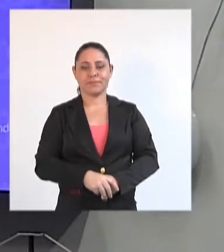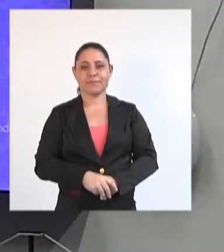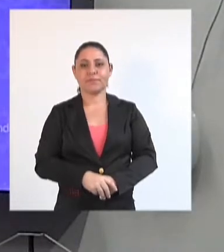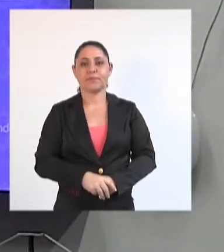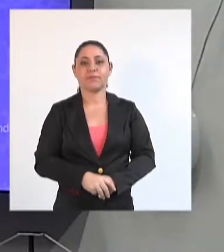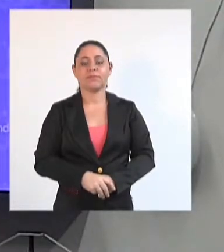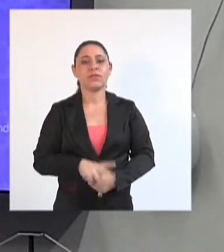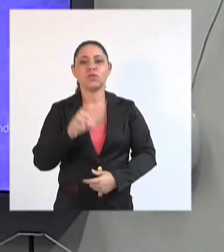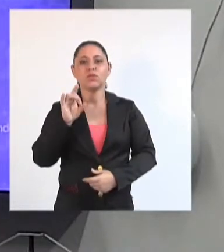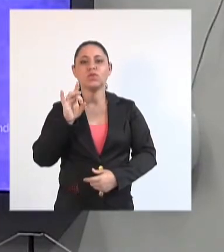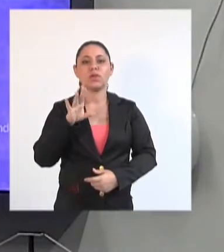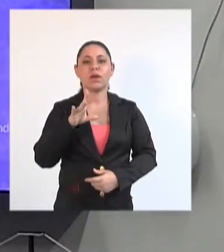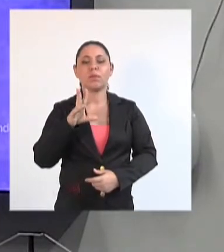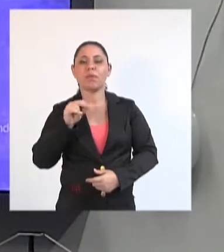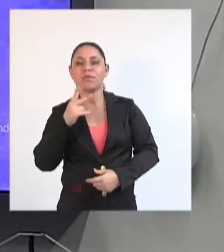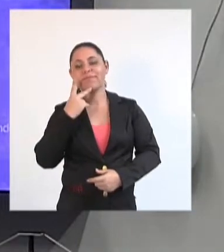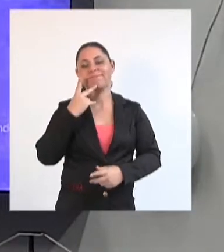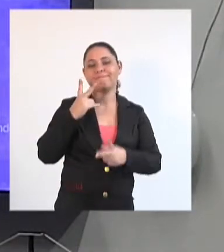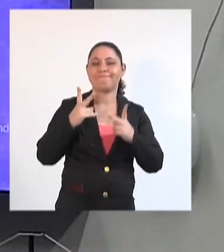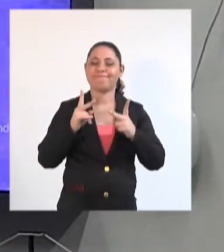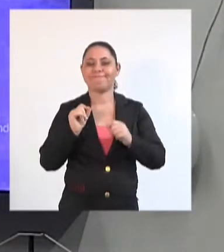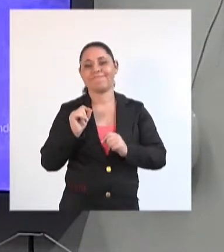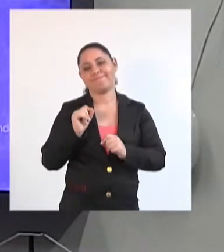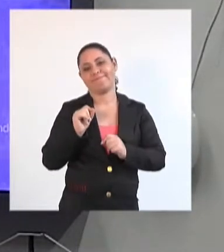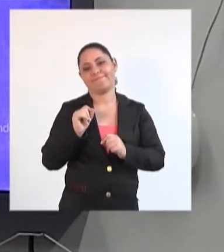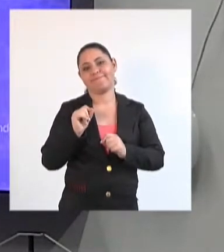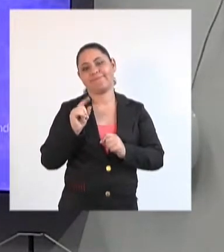E aqui, só para não dizer que a gente...